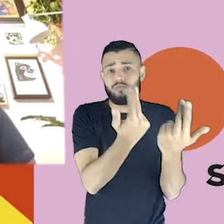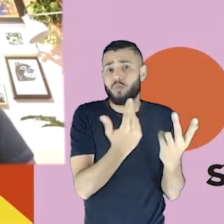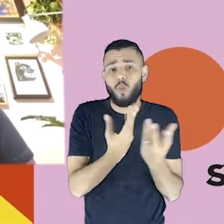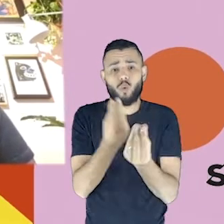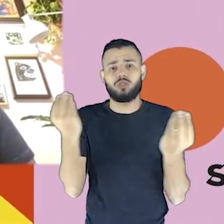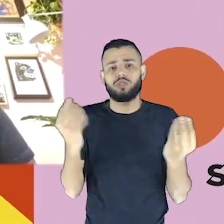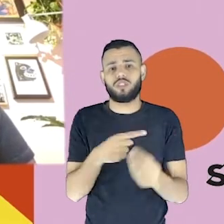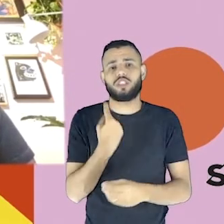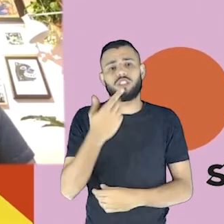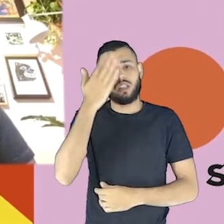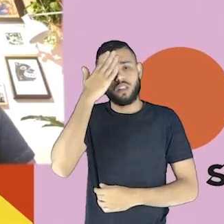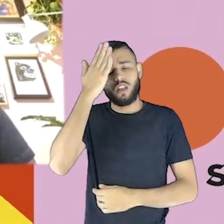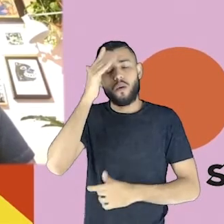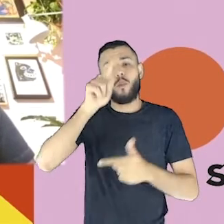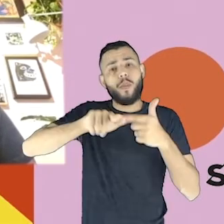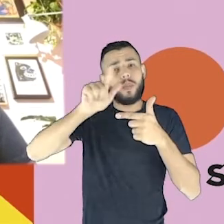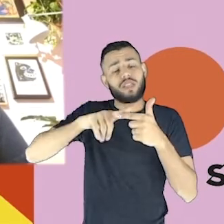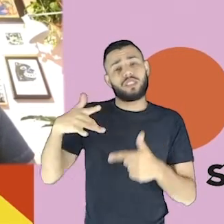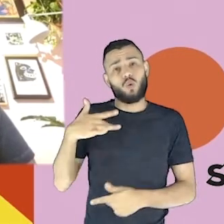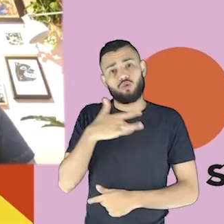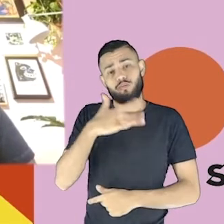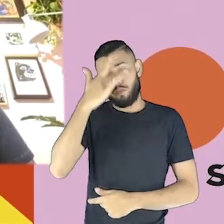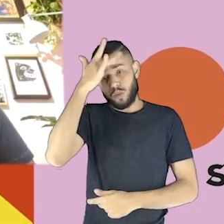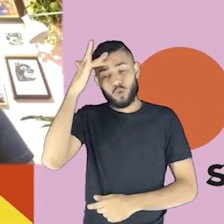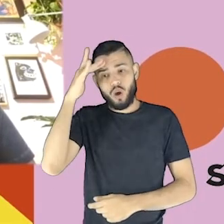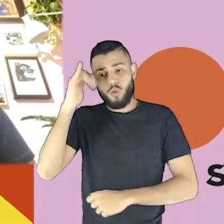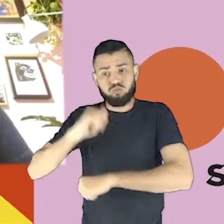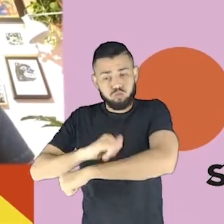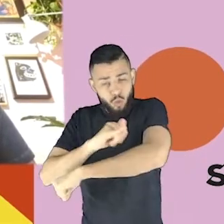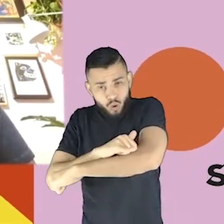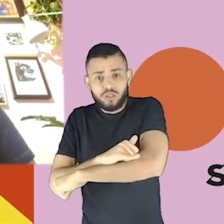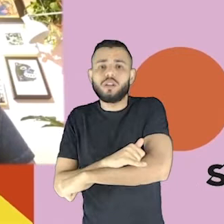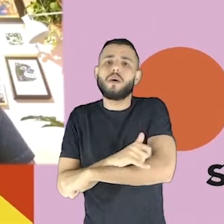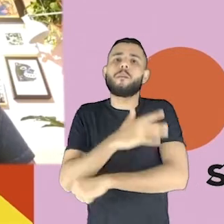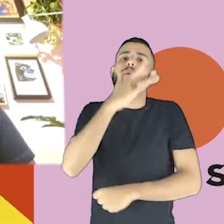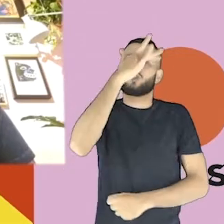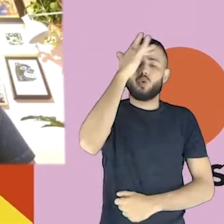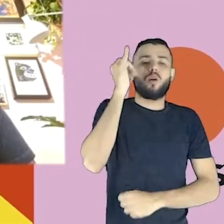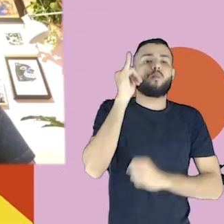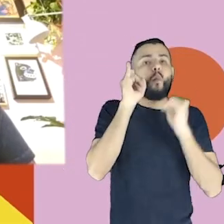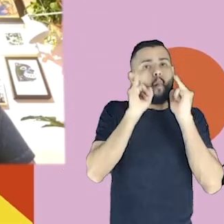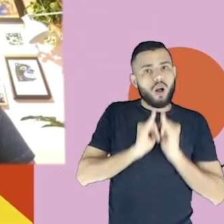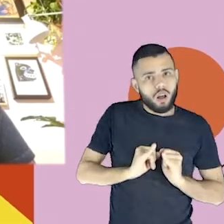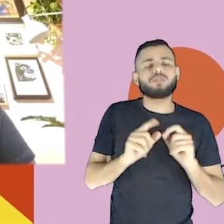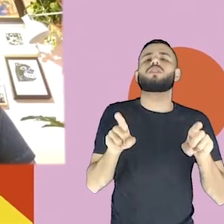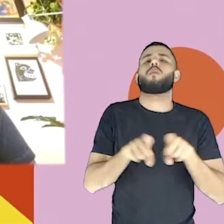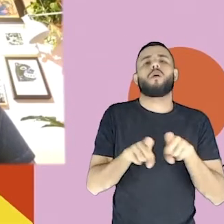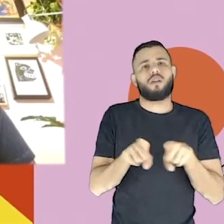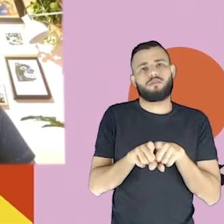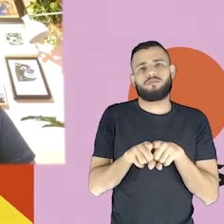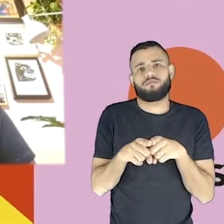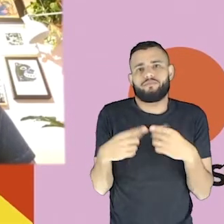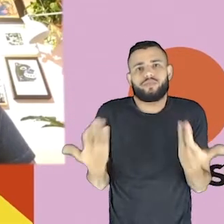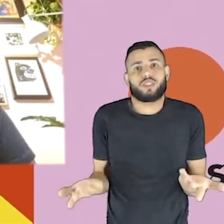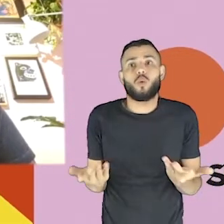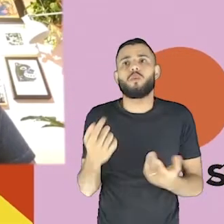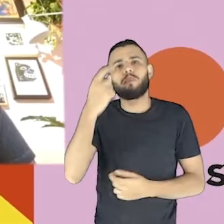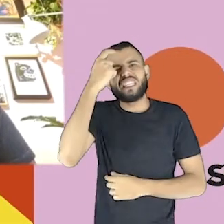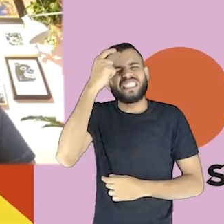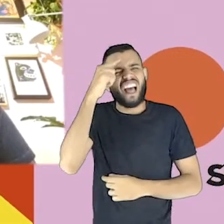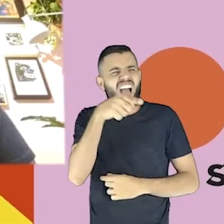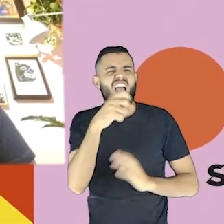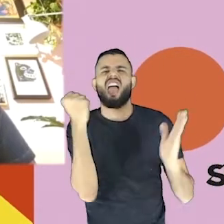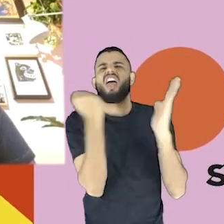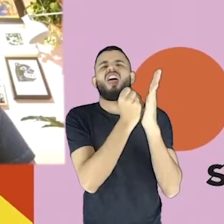precisa entender que os mesmos problemas de saúde que uma pessoa gorda pode ter, uma pessoa magra também tem, né? Então, se tem esse negócio